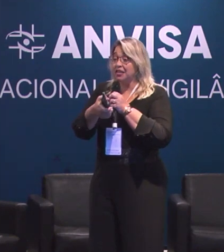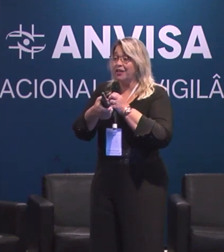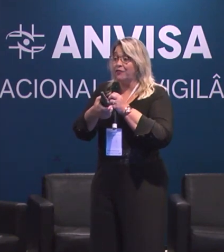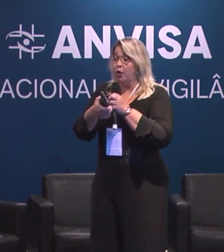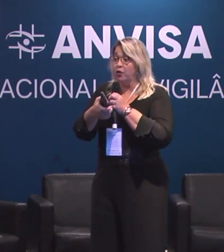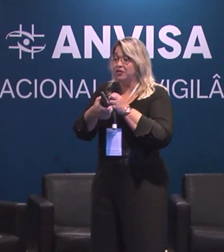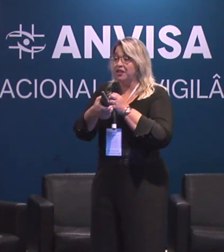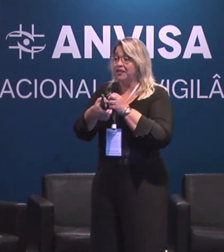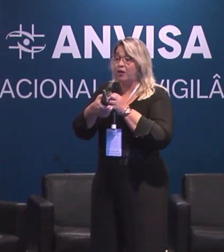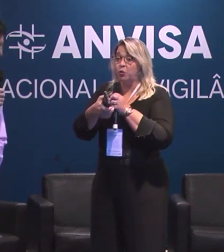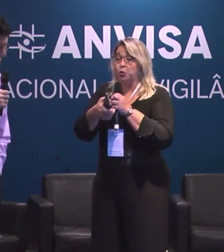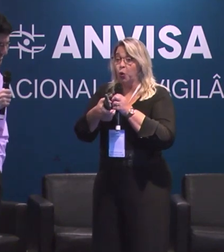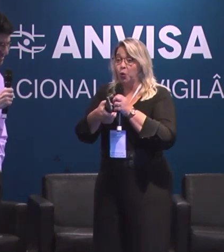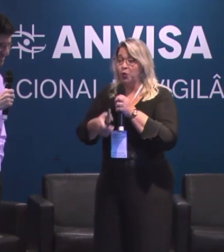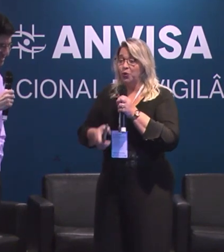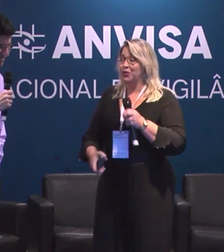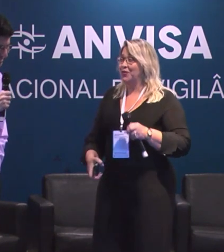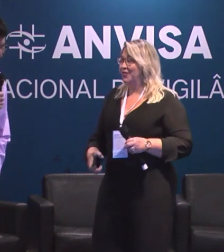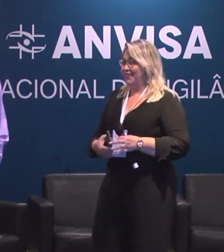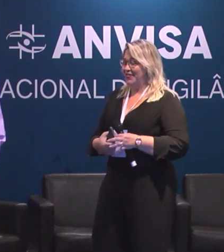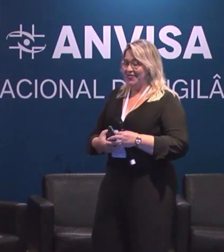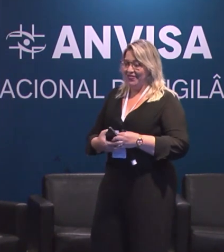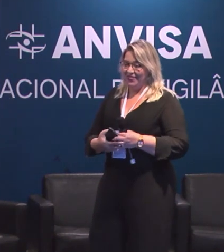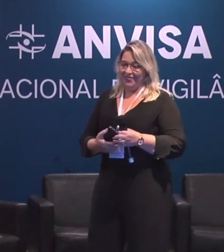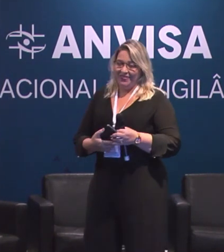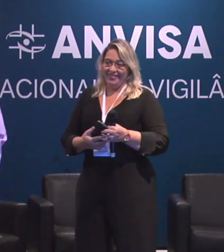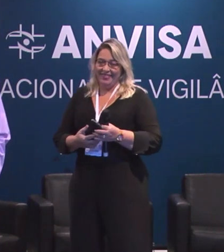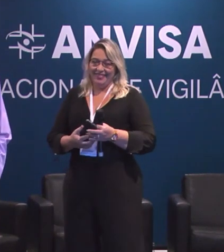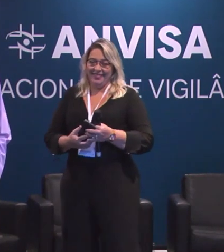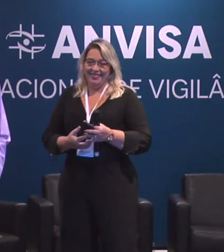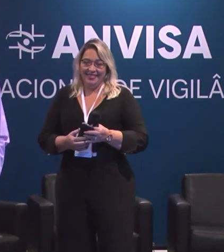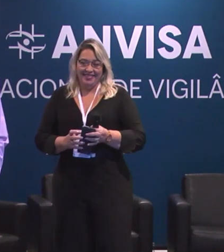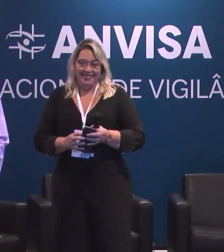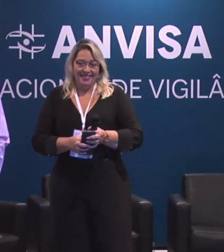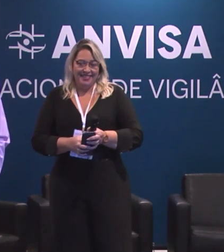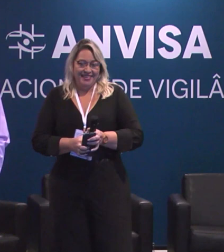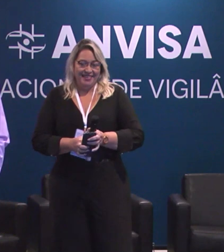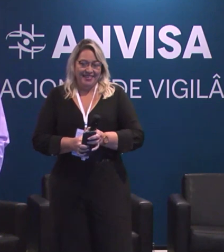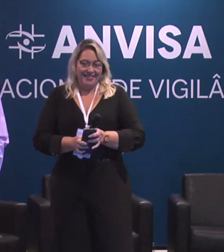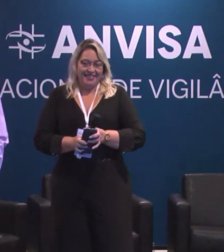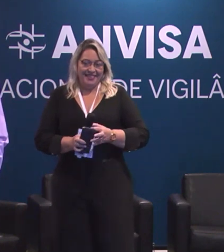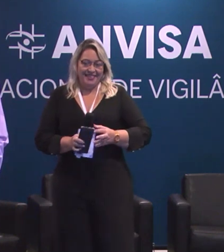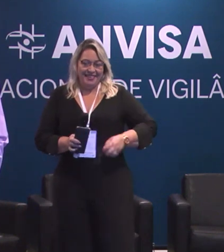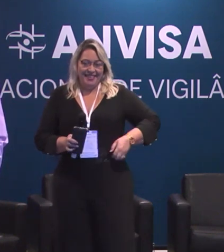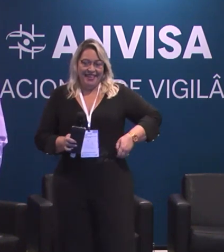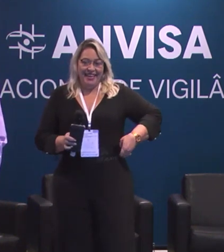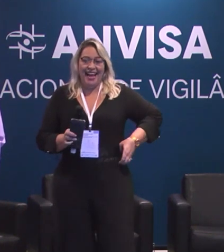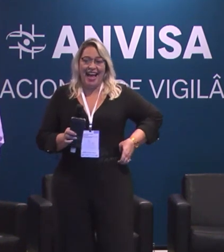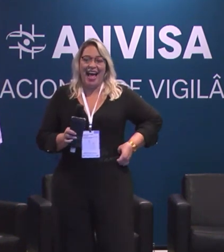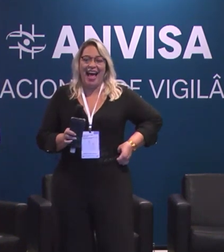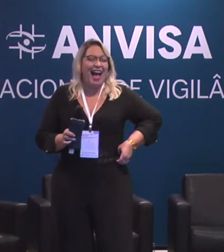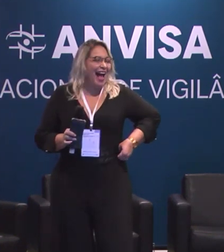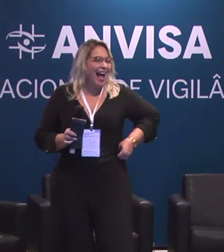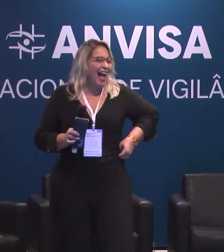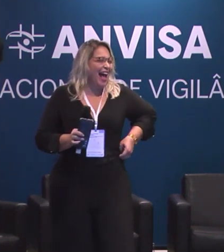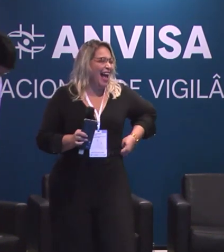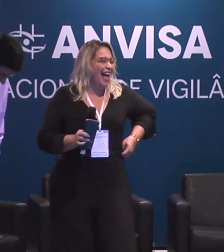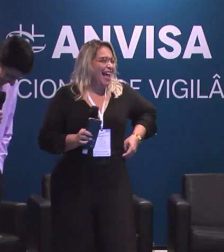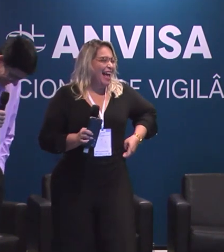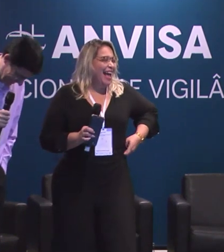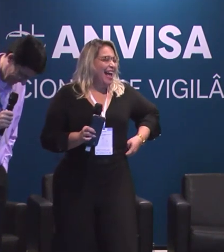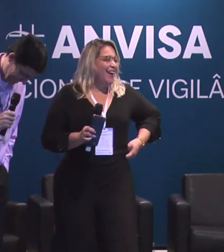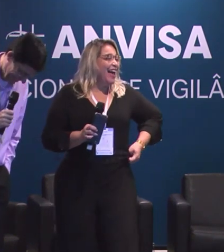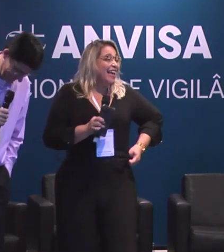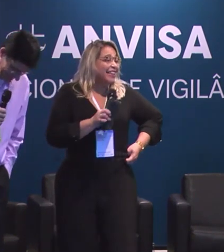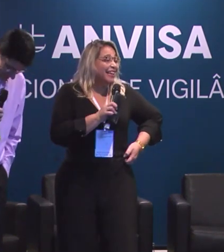essa voz aí de locutor. Agora eu vou levar o pessoal de Eusébio para botar a plaquinha para você, viu, João?